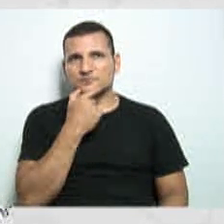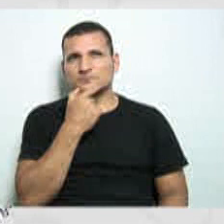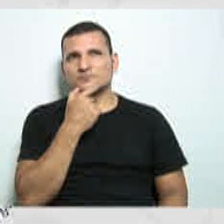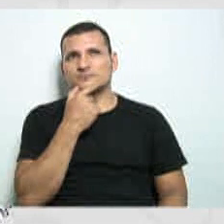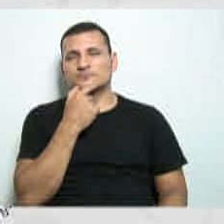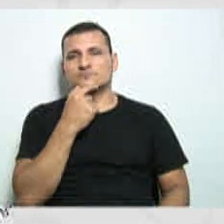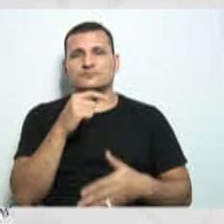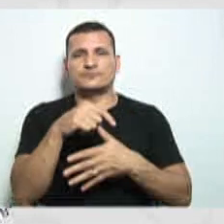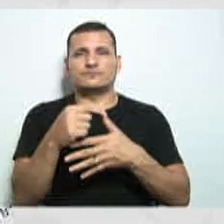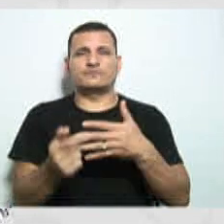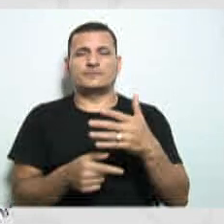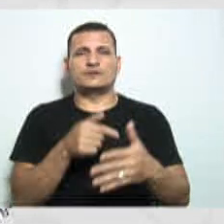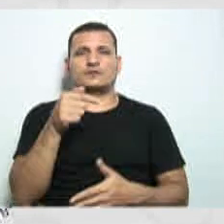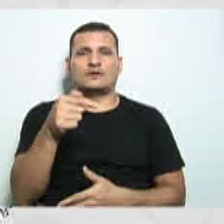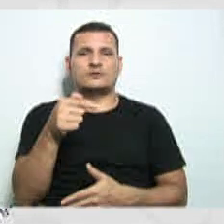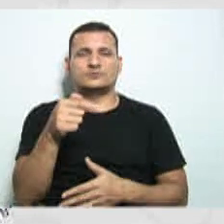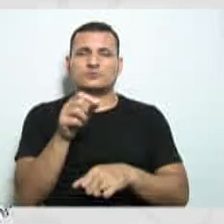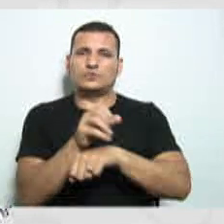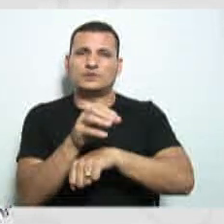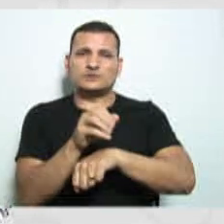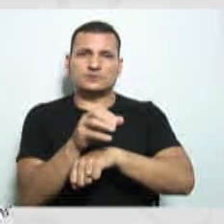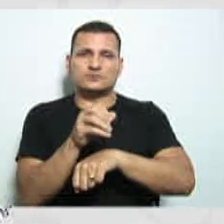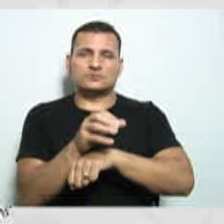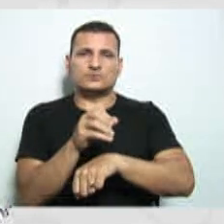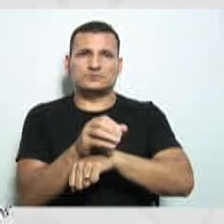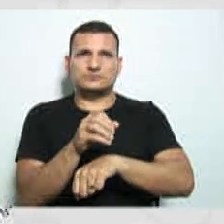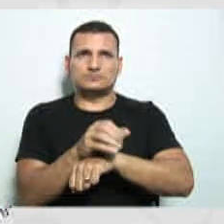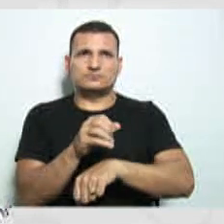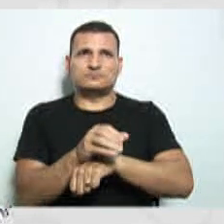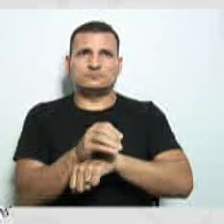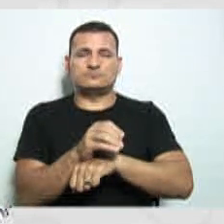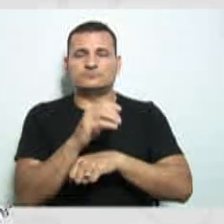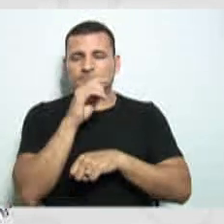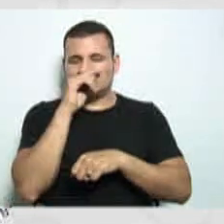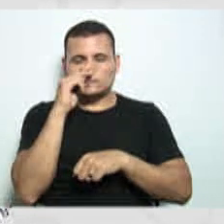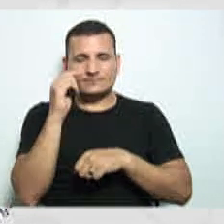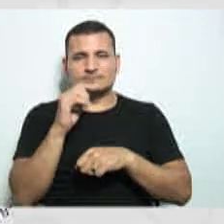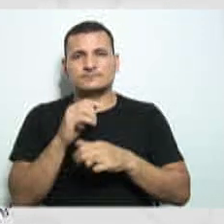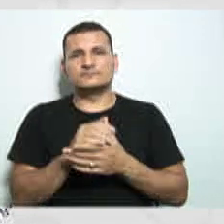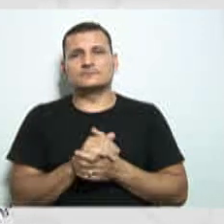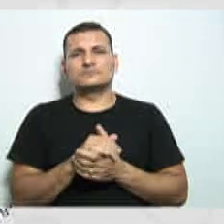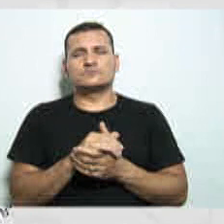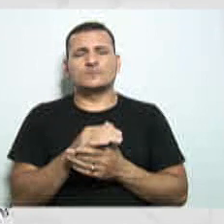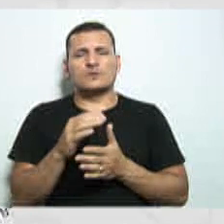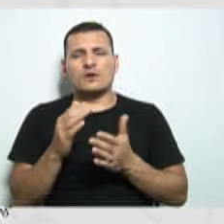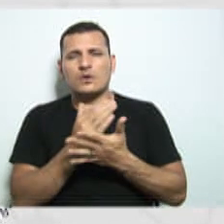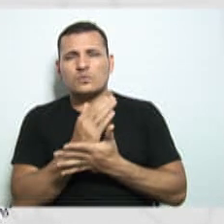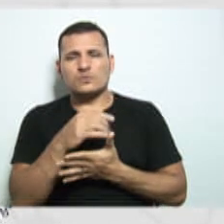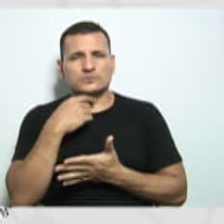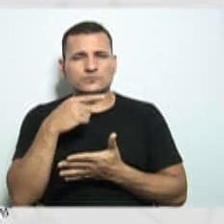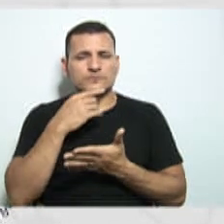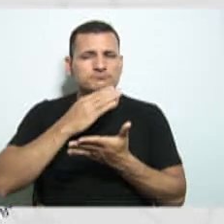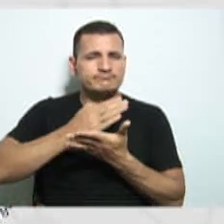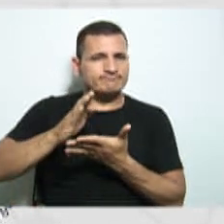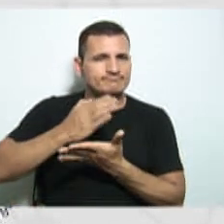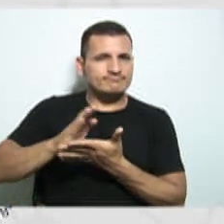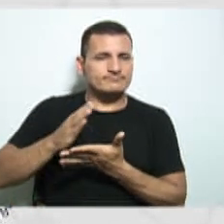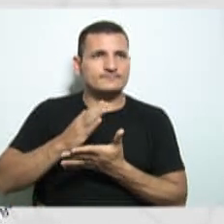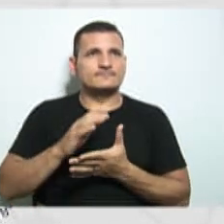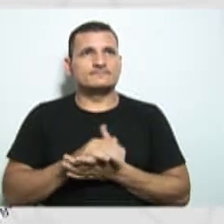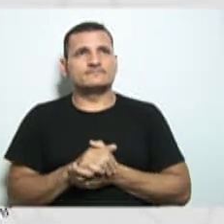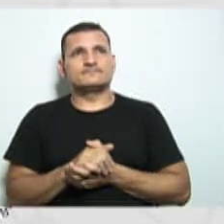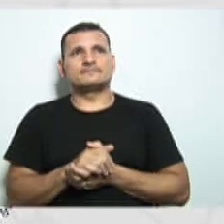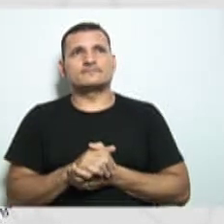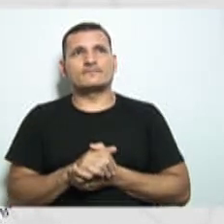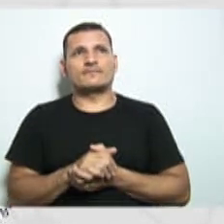7 diretrizes que, quando bem estabelecidas, eliminam quaisquer dúvidas que possam aparecer ao longo de um processo, tá bom?